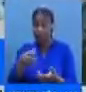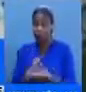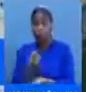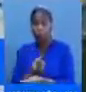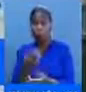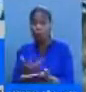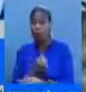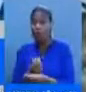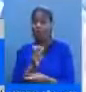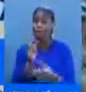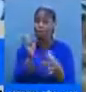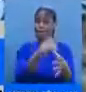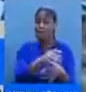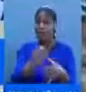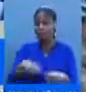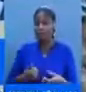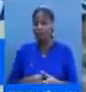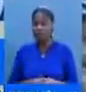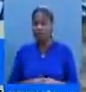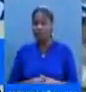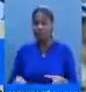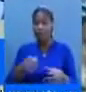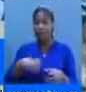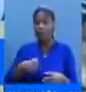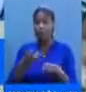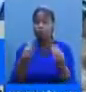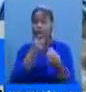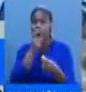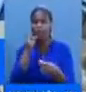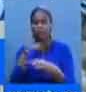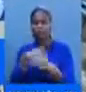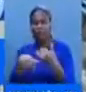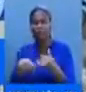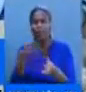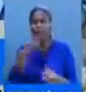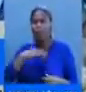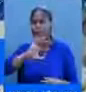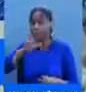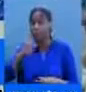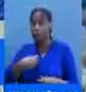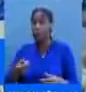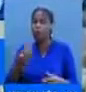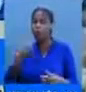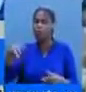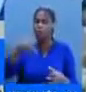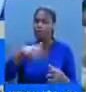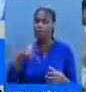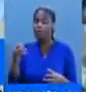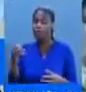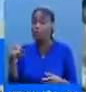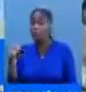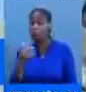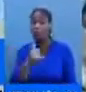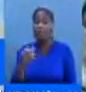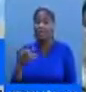e mandar para lá. Um bem de Cabo Verde, porque a sua promessa era feita ali, era um terra onde é que um torna bem, um bem em 2012 ou